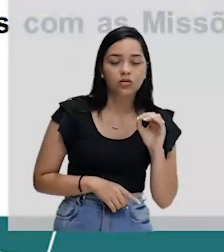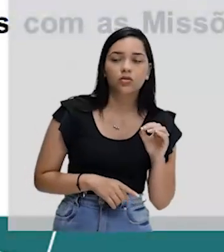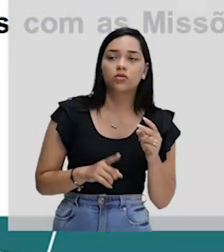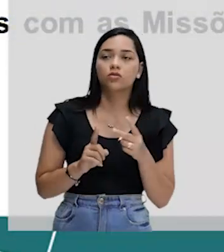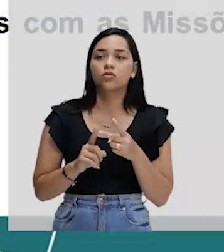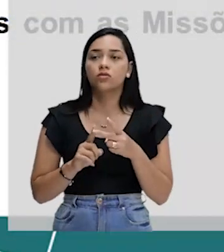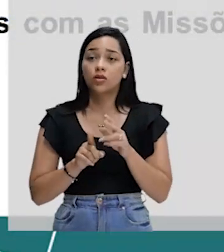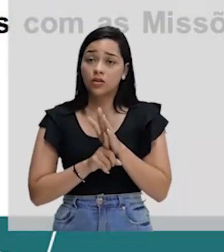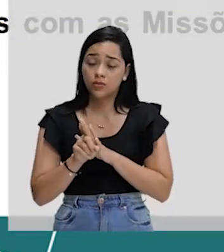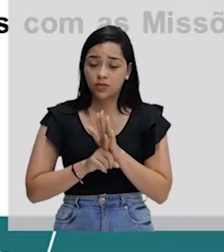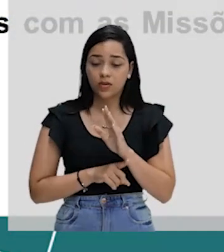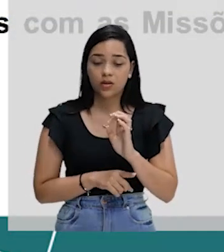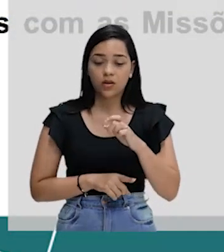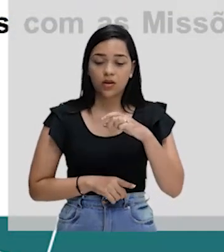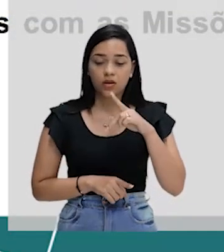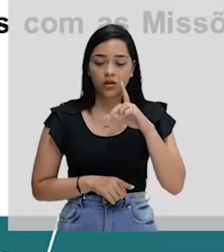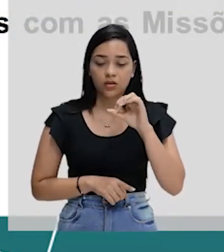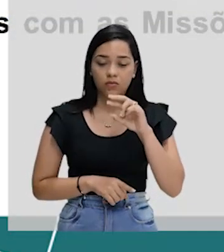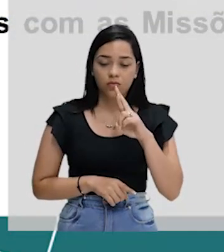de exploração,